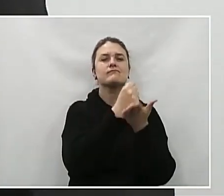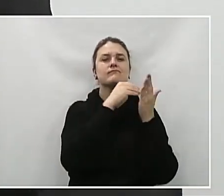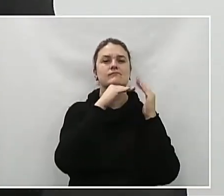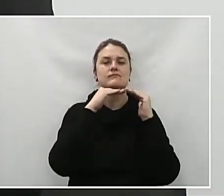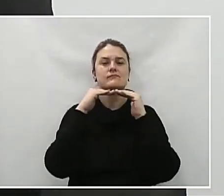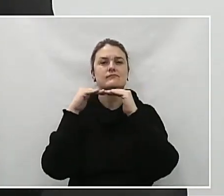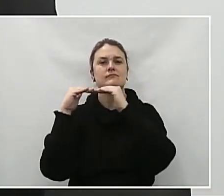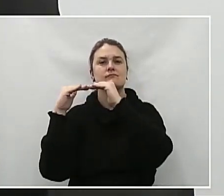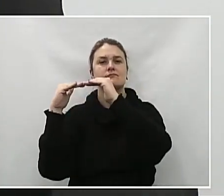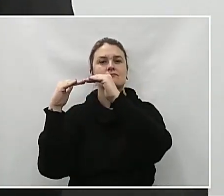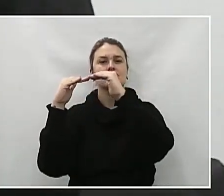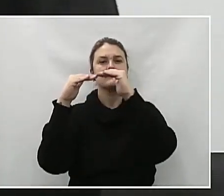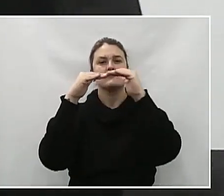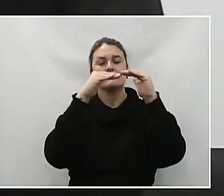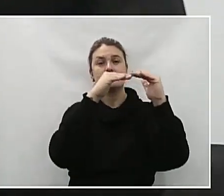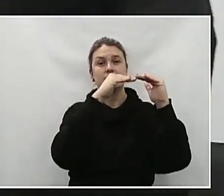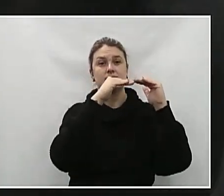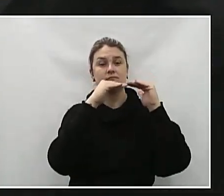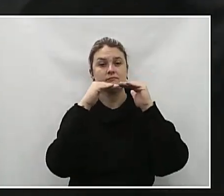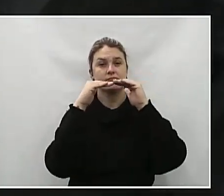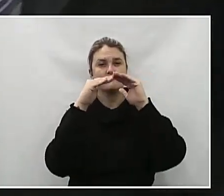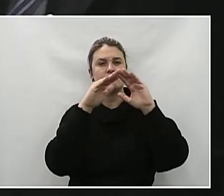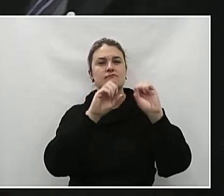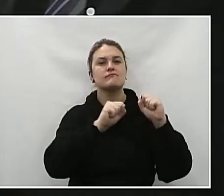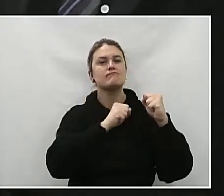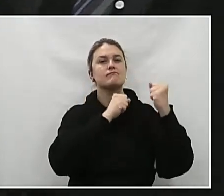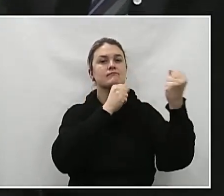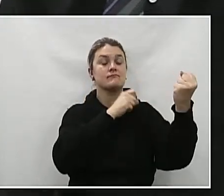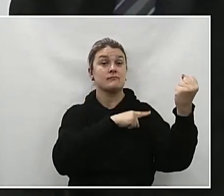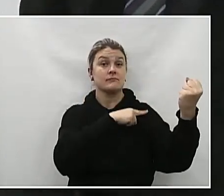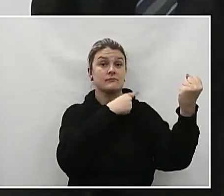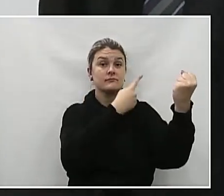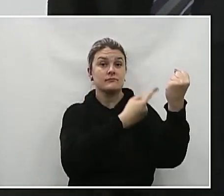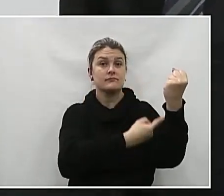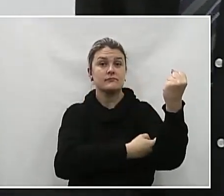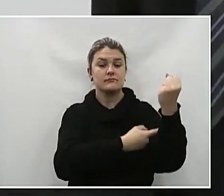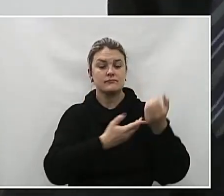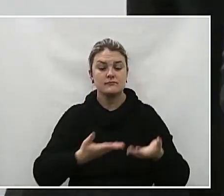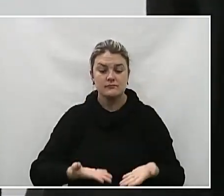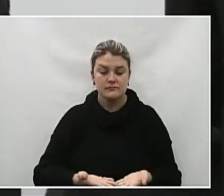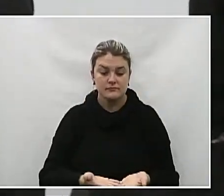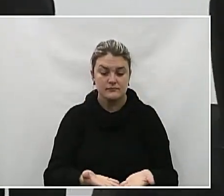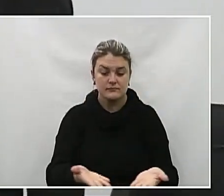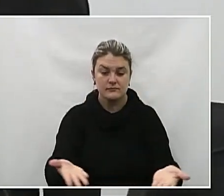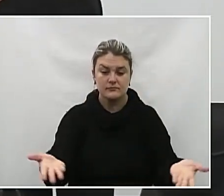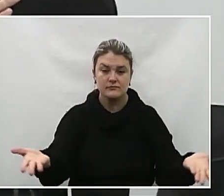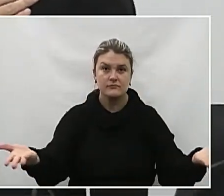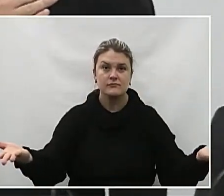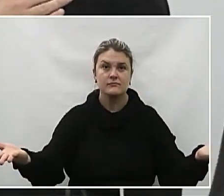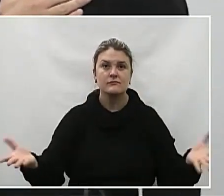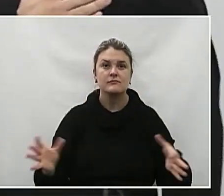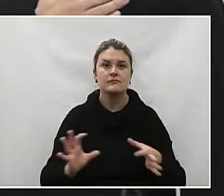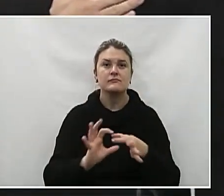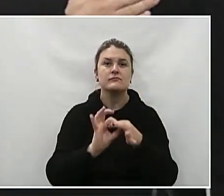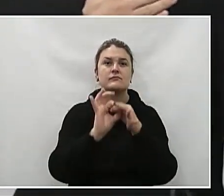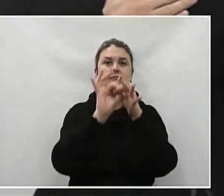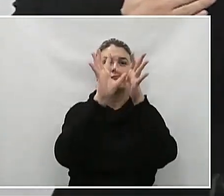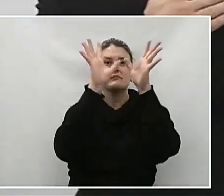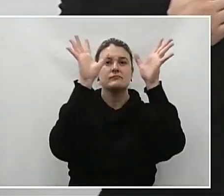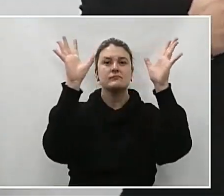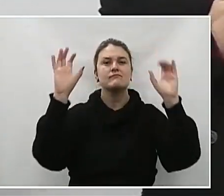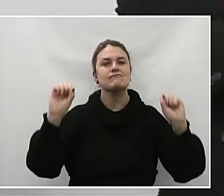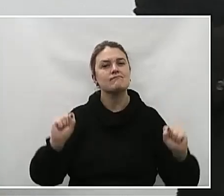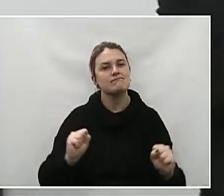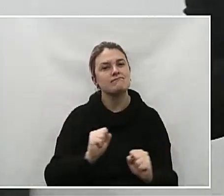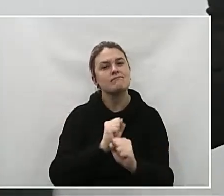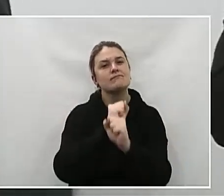nessa igualdade, conseguimos conquistar com o braço forte. Em teu senho, ó